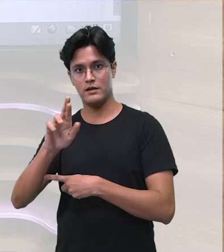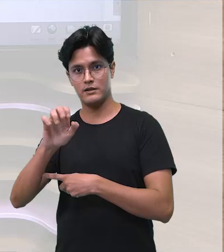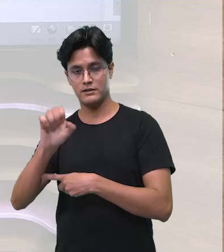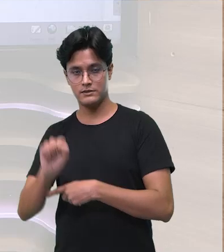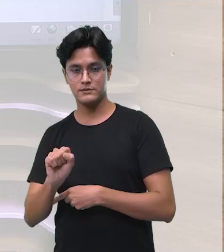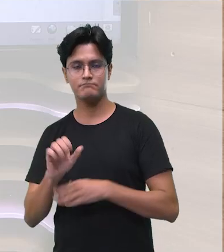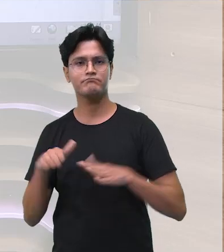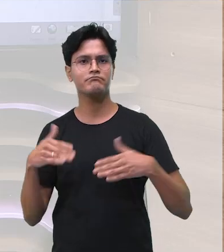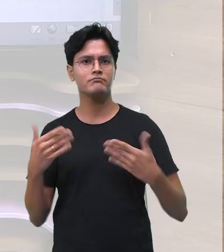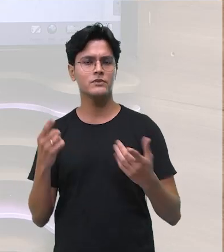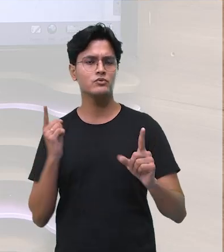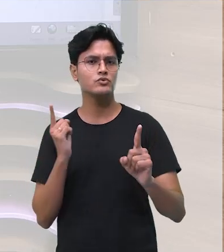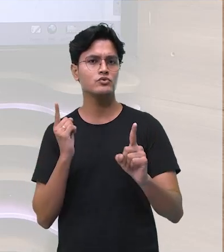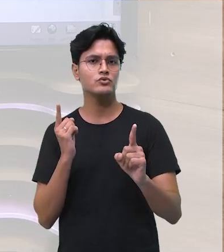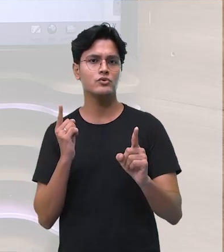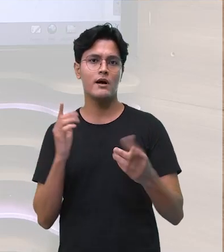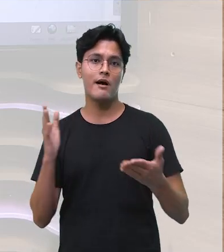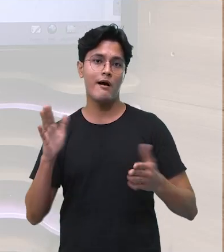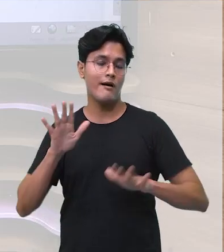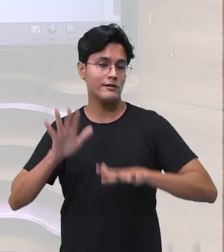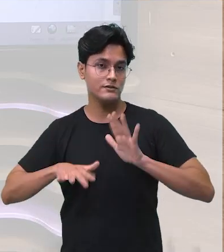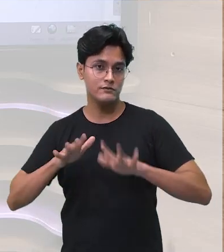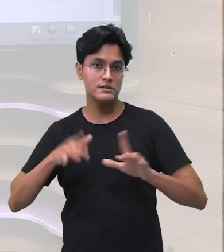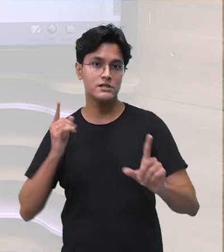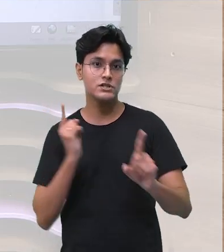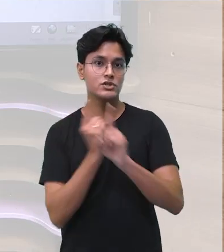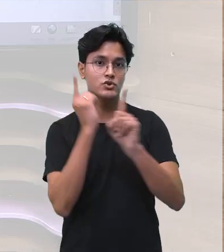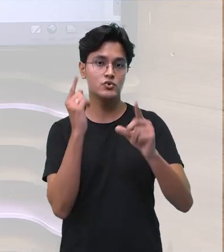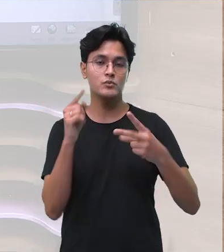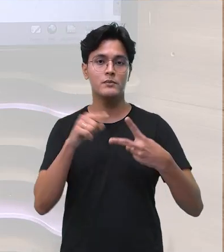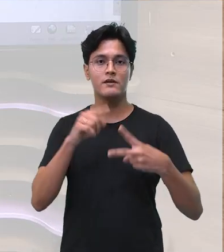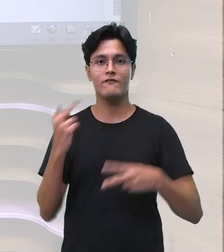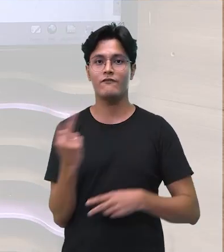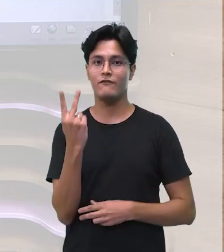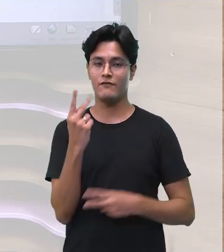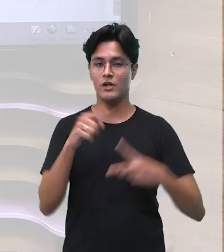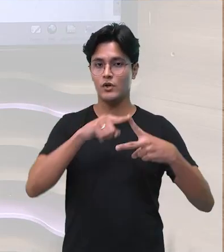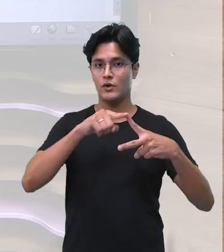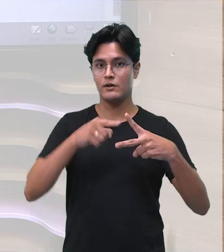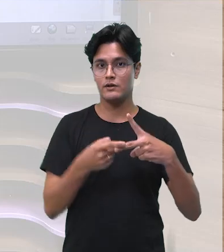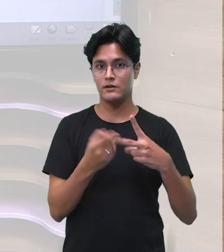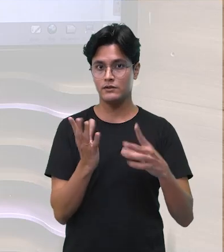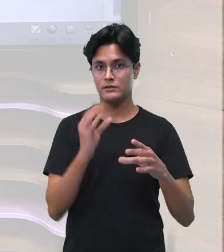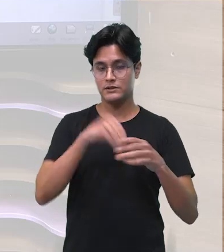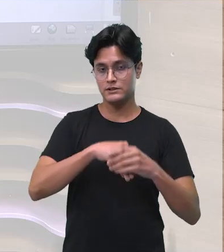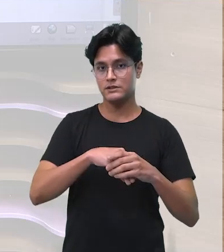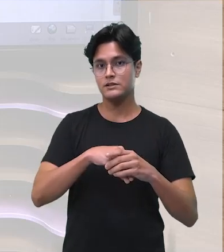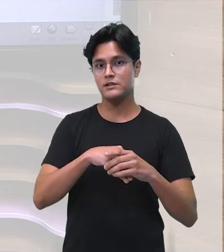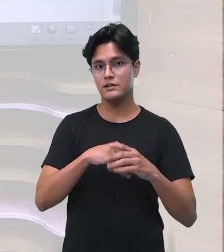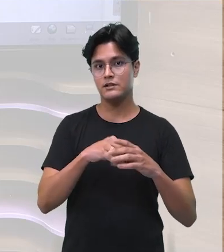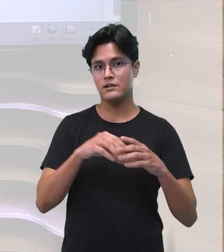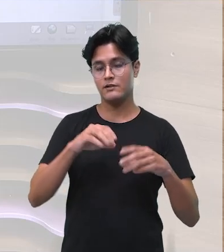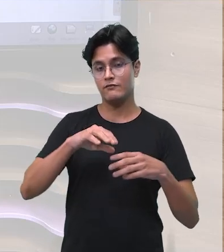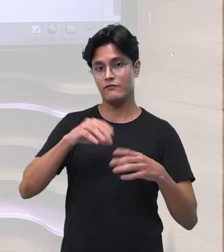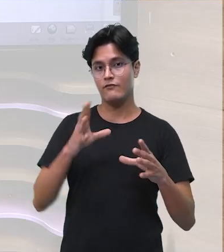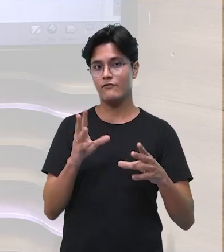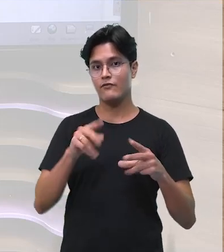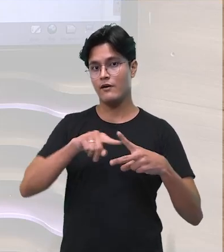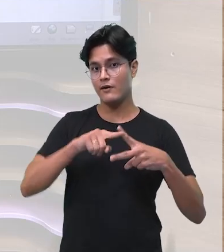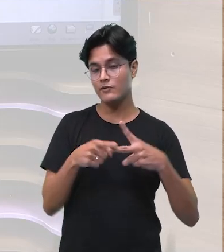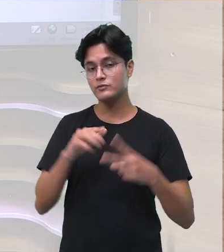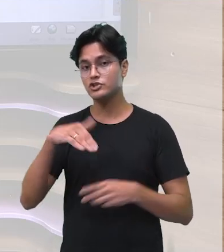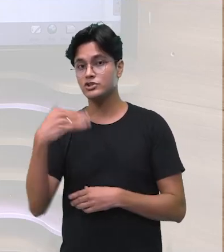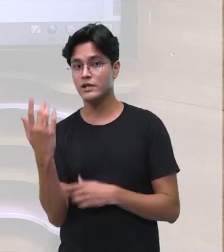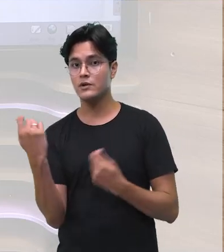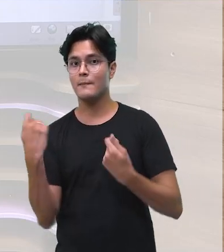casos, para você descobrir qual a medida do ângulo externo, você vai precisar fazer a soma dos ângulos internos, e aí você